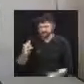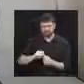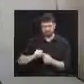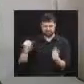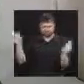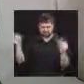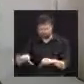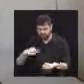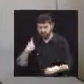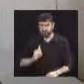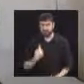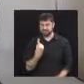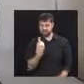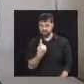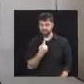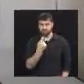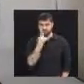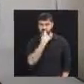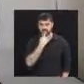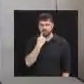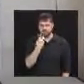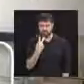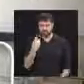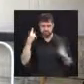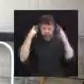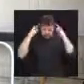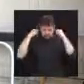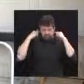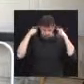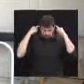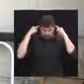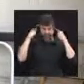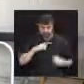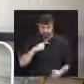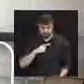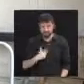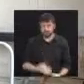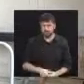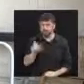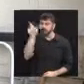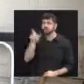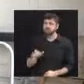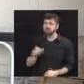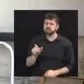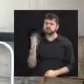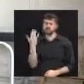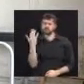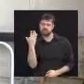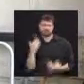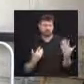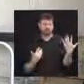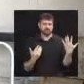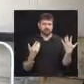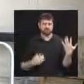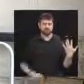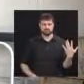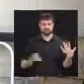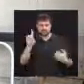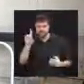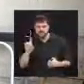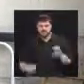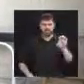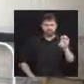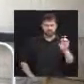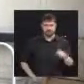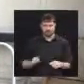isso que nós temos uma boca e 2 ouvidos. Tem um ditado, né? Sobre isso. Na verdade, você é destro ou canhoto? Eu sou destro. Então tá bom. Você vai fechar a